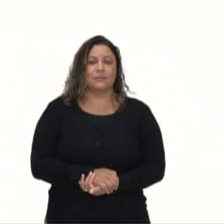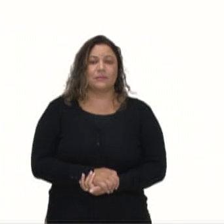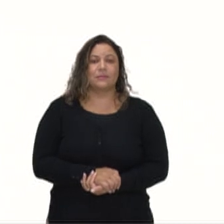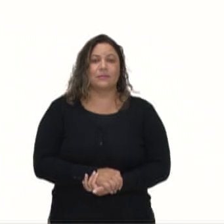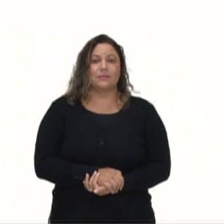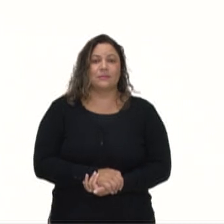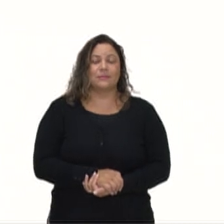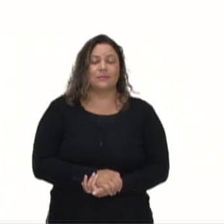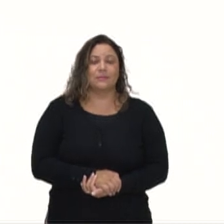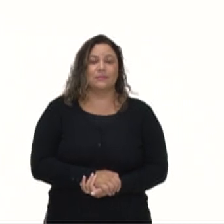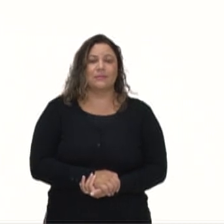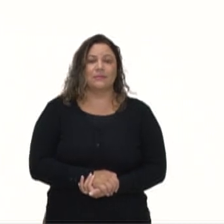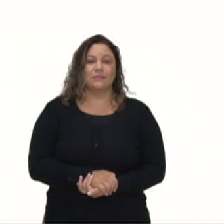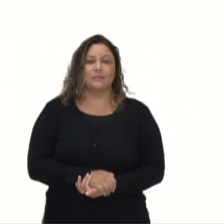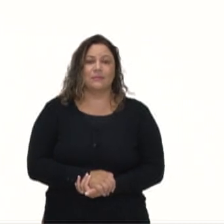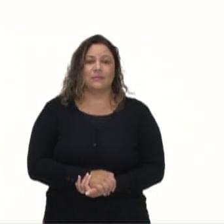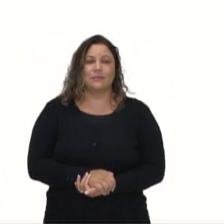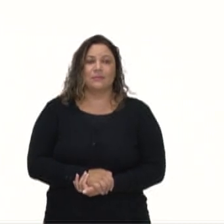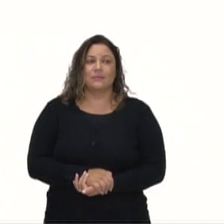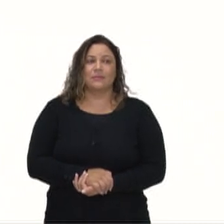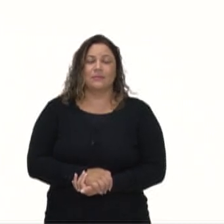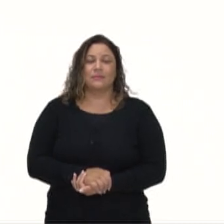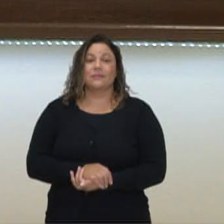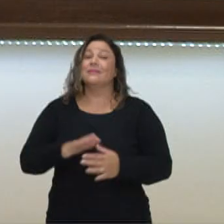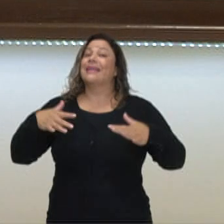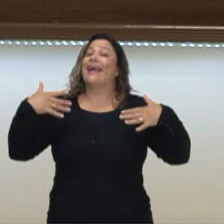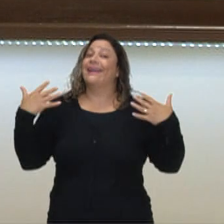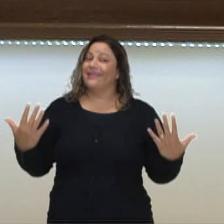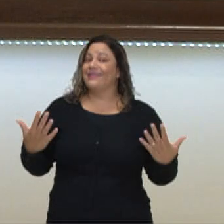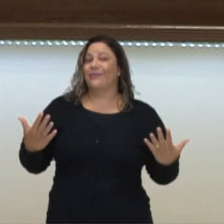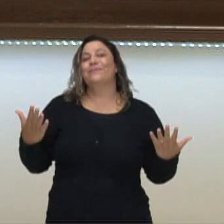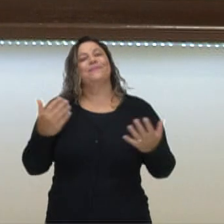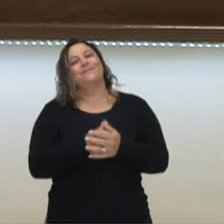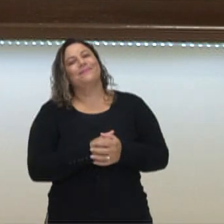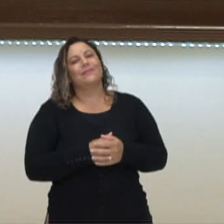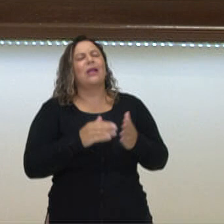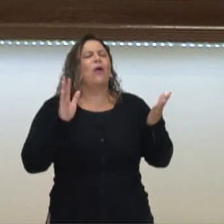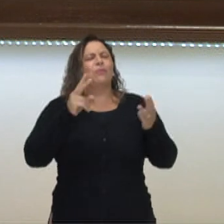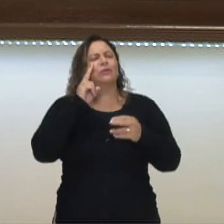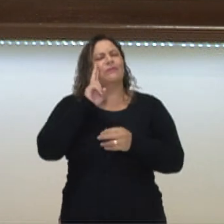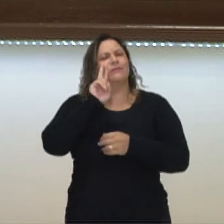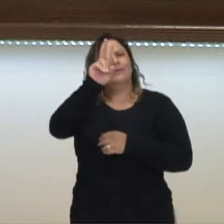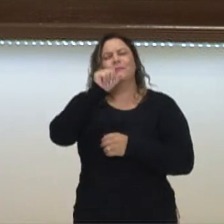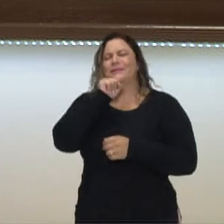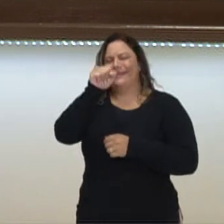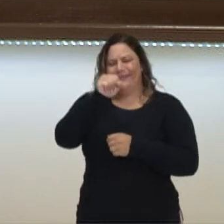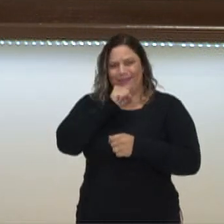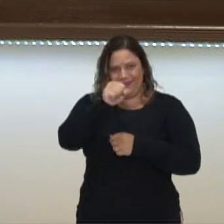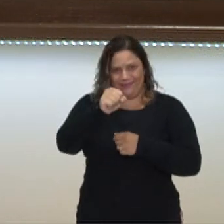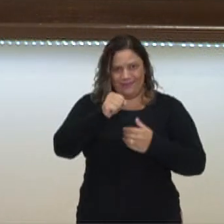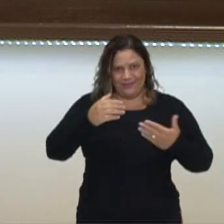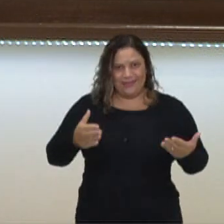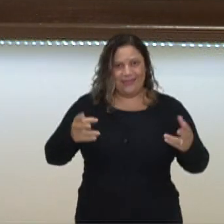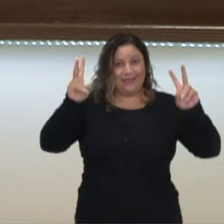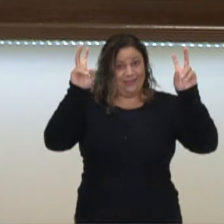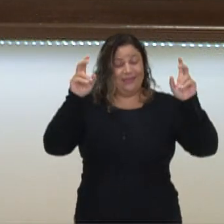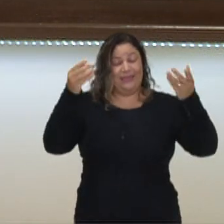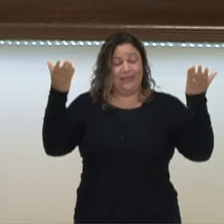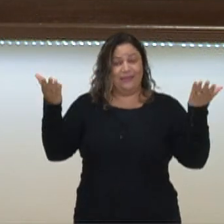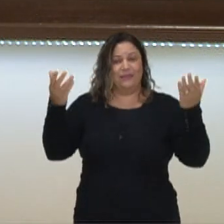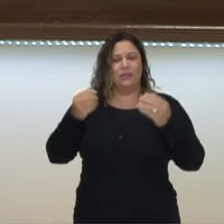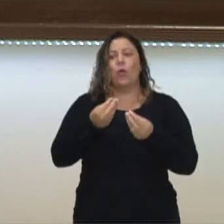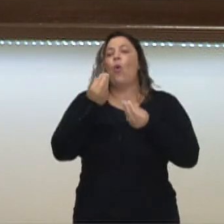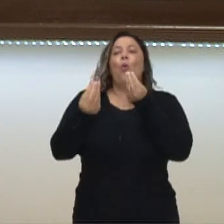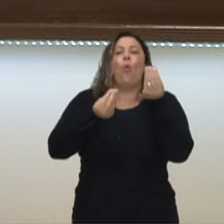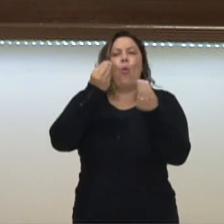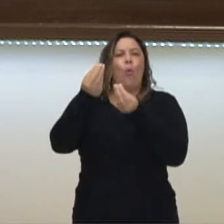and life and following your passion. Então, como a gente viu na entrevista ali do Stan Lee, ele falou sobre como ter sucesso